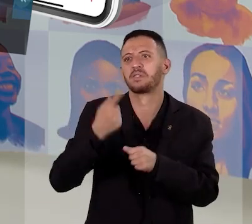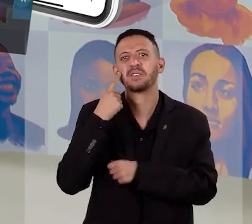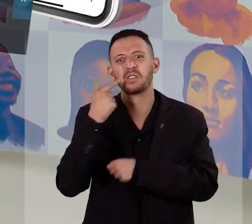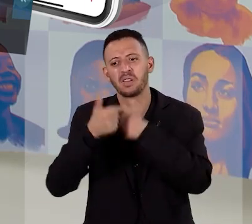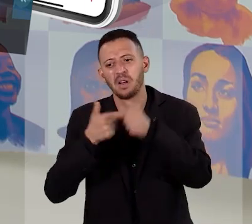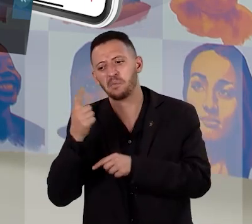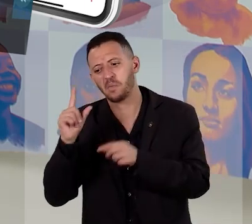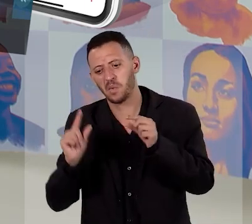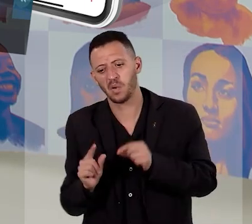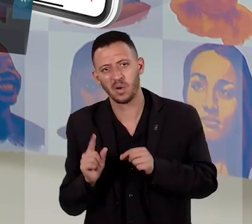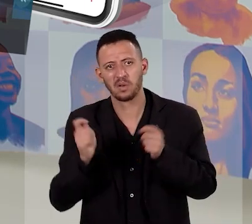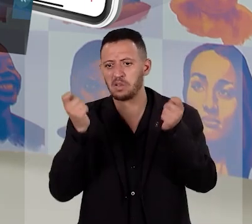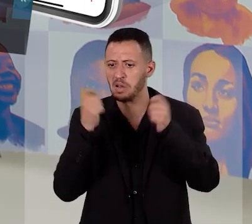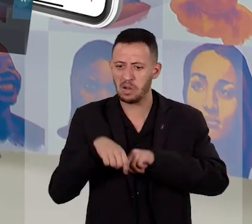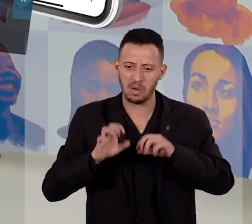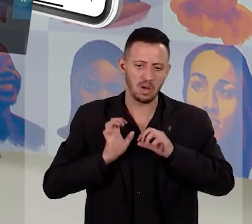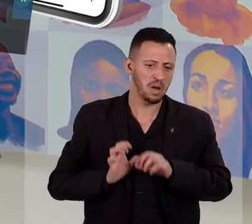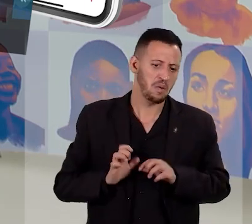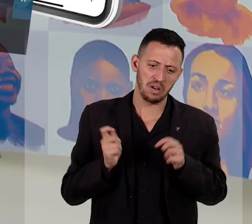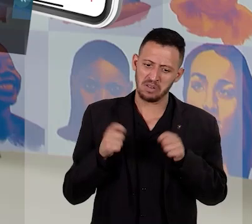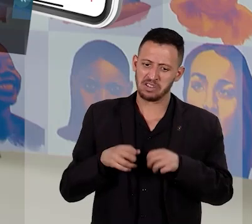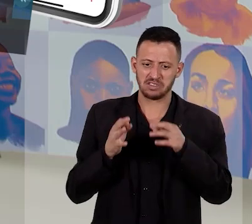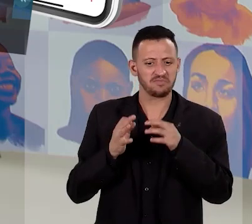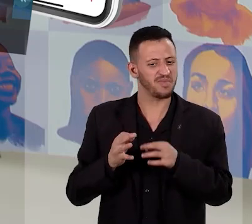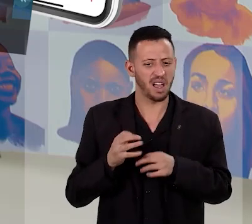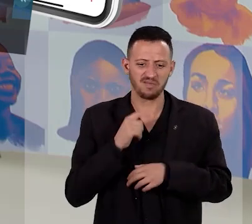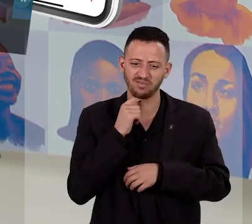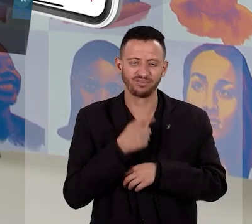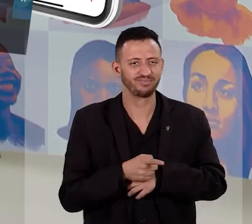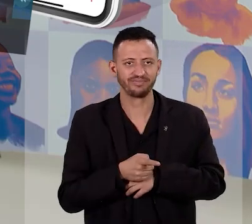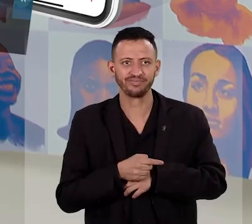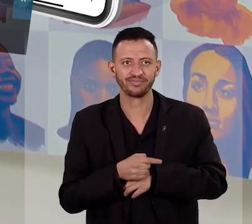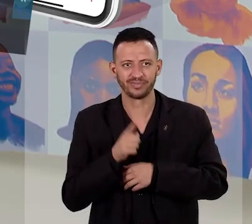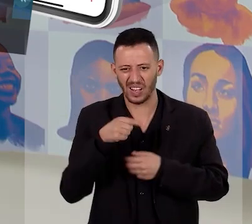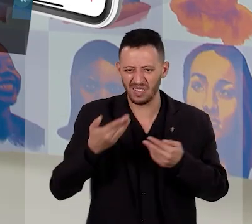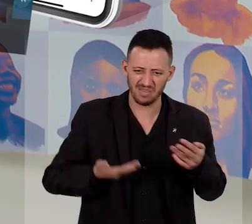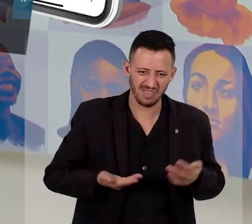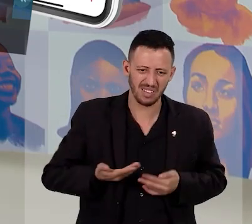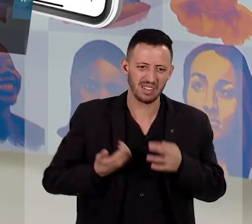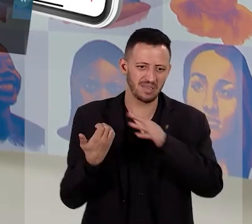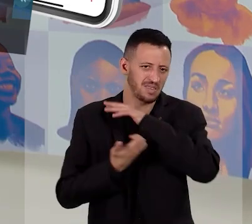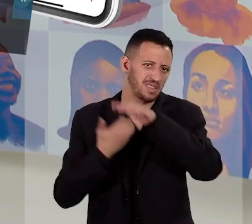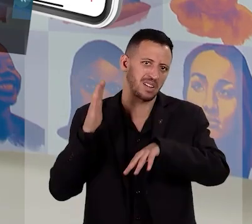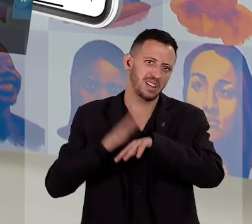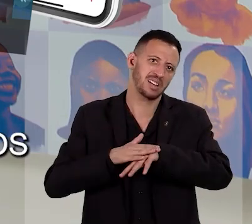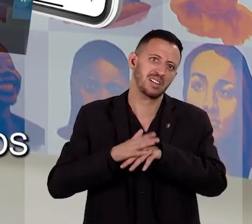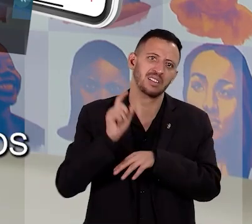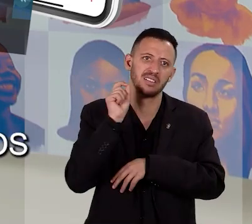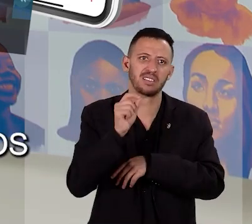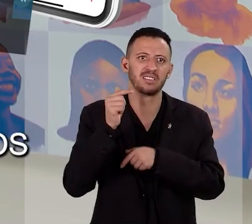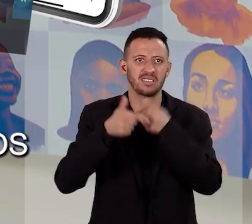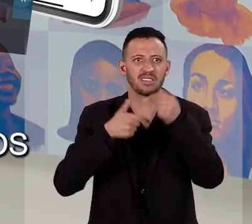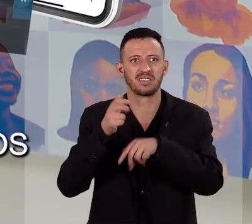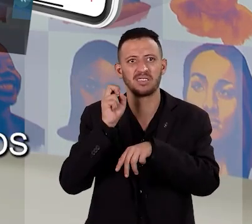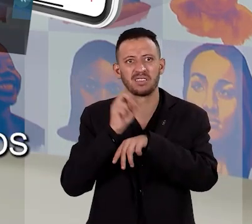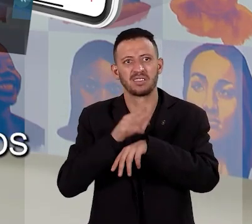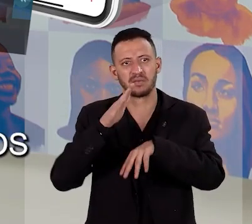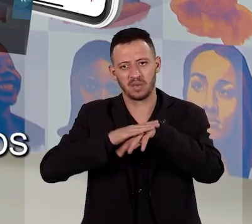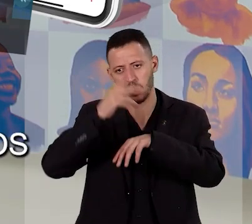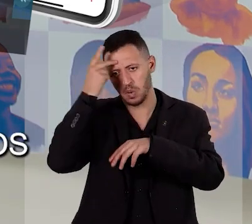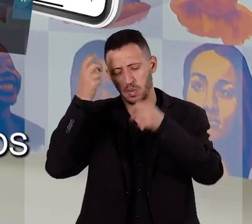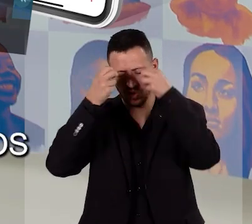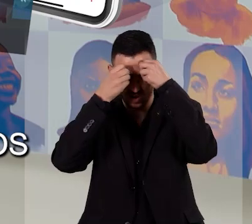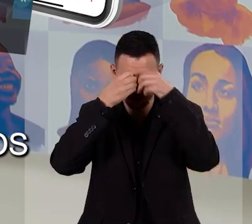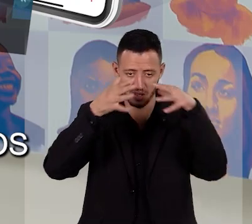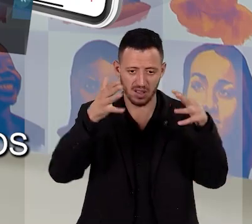apresentando baixo rendimento no trabalho e não se comporta de maneira adequada. Esse funcionário trabalha em uma empresa majoritariamente de